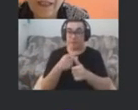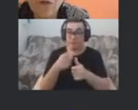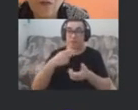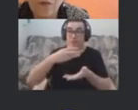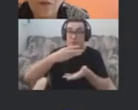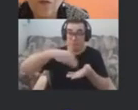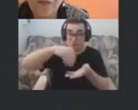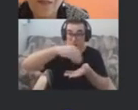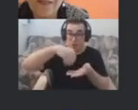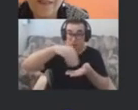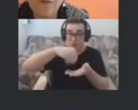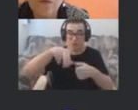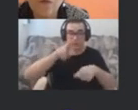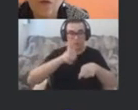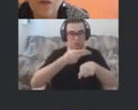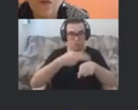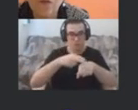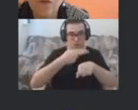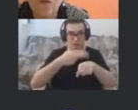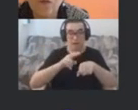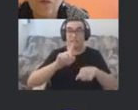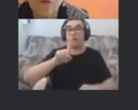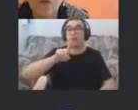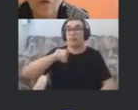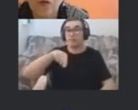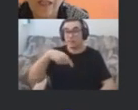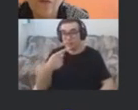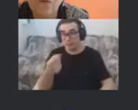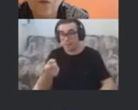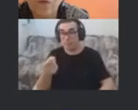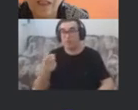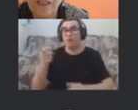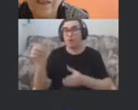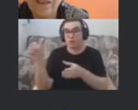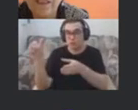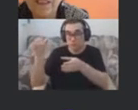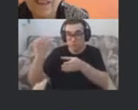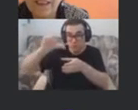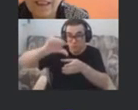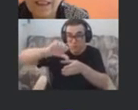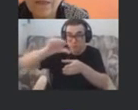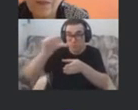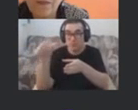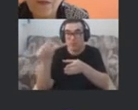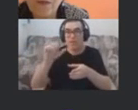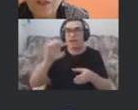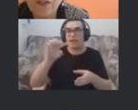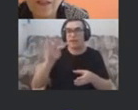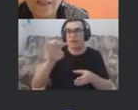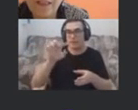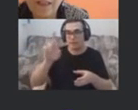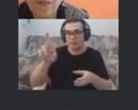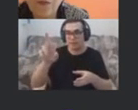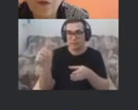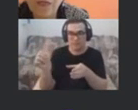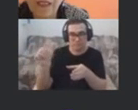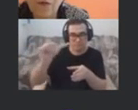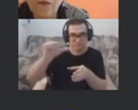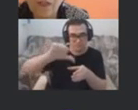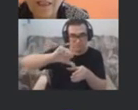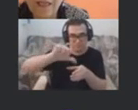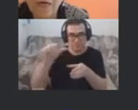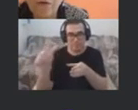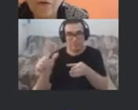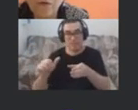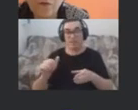agita bem, aí nós vamos ter uma suspensão do sólido do chocolate no solvente. E depois, quando a gente centrifuga, o